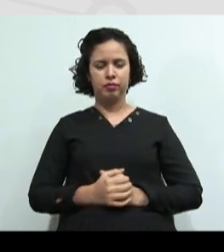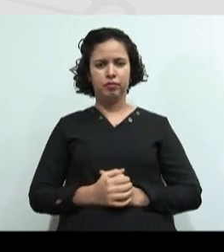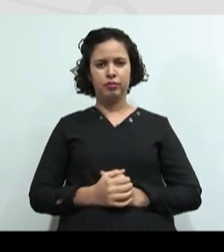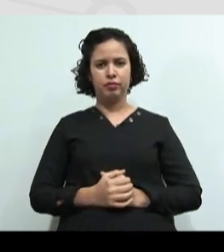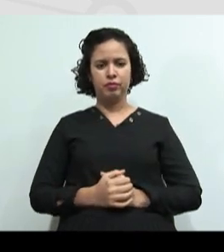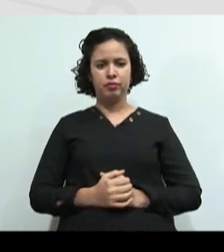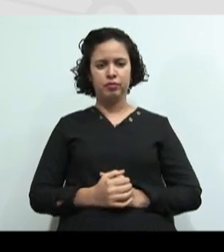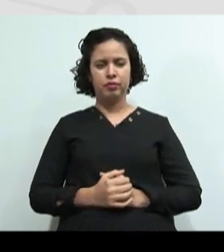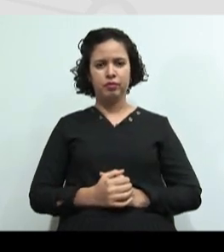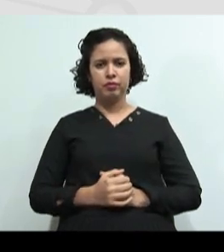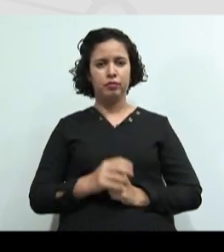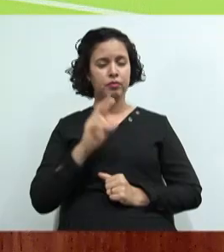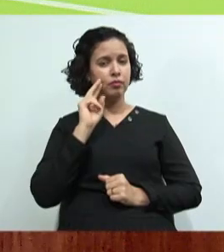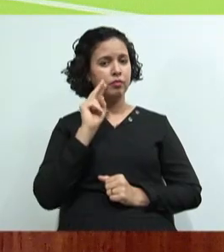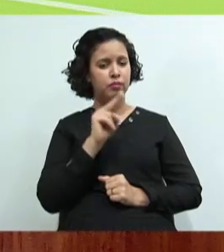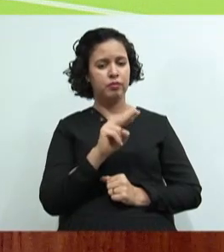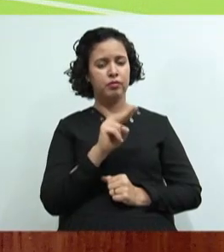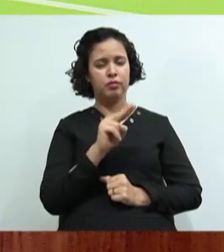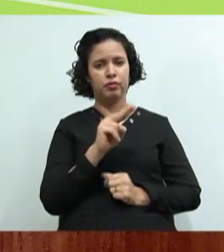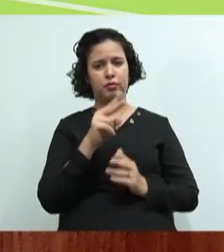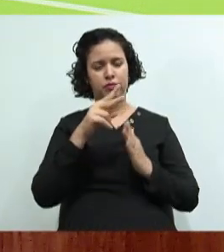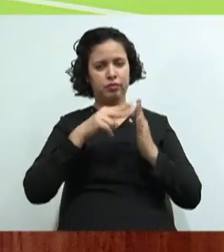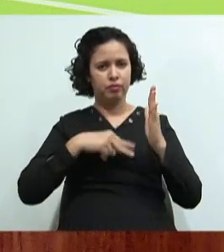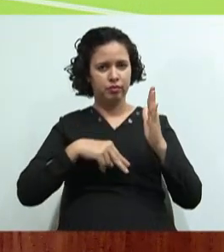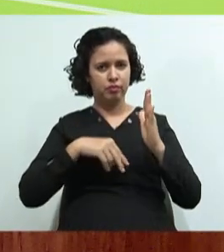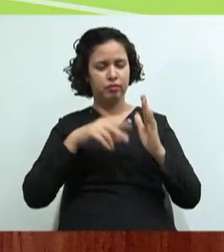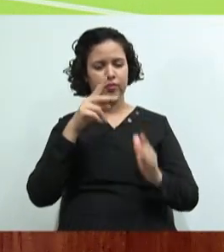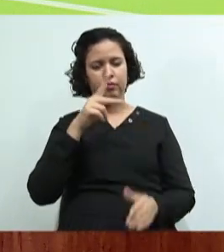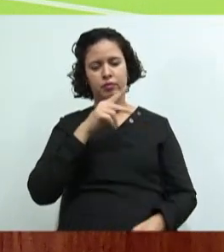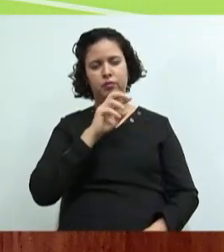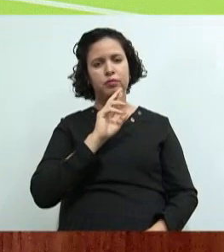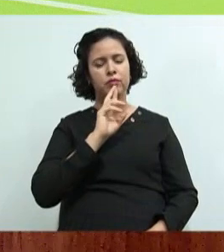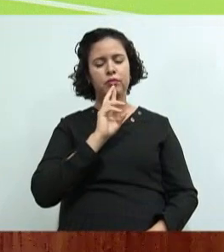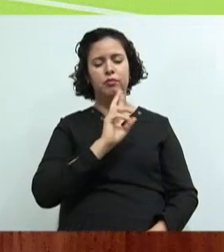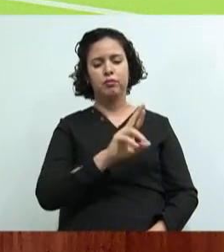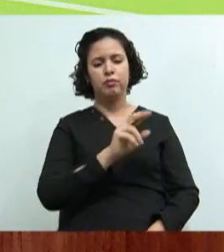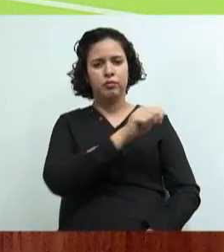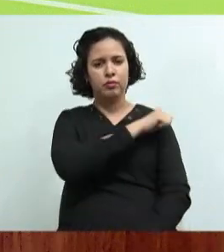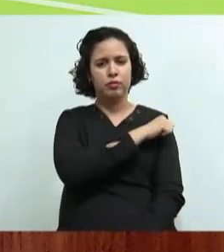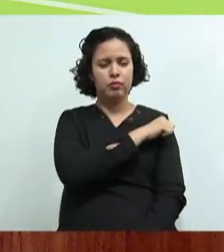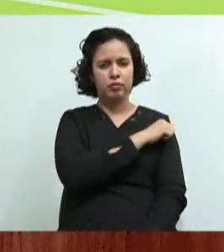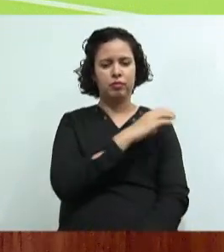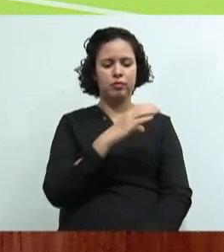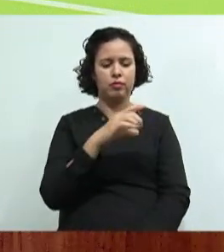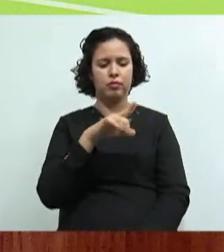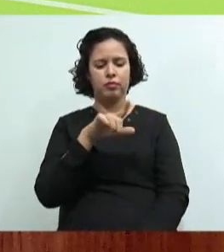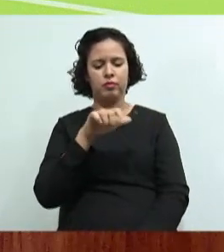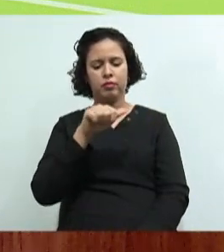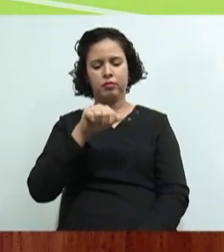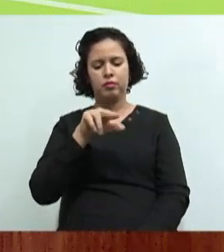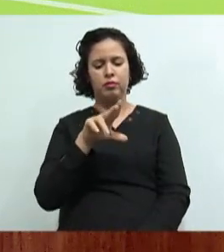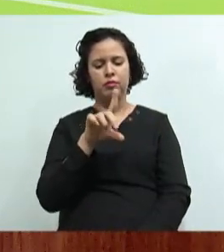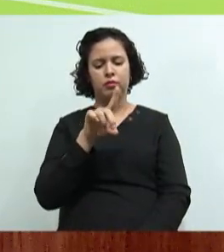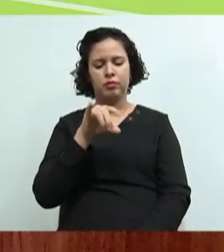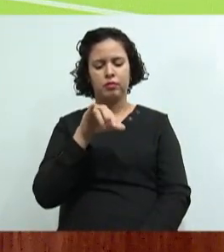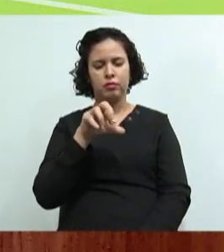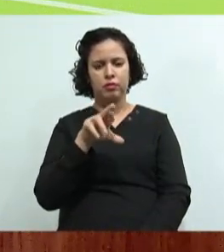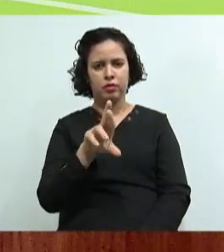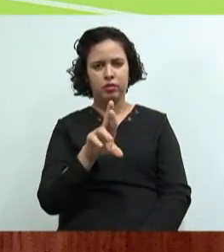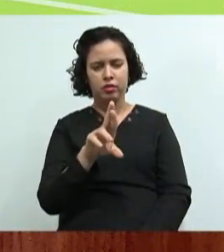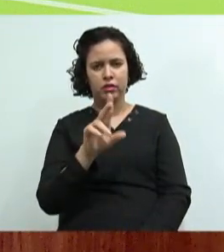resposta que a professora Maria Rus enviou, do aluno Claudir. É uma das ferramentas mais